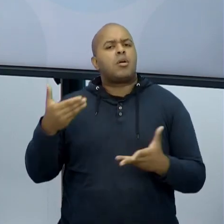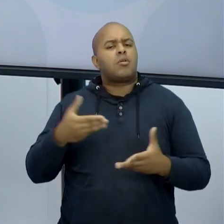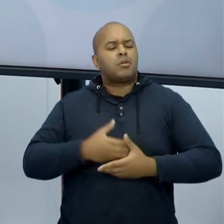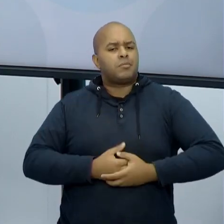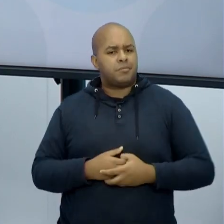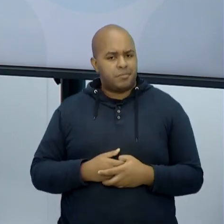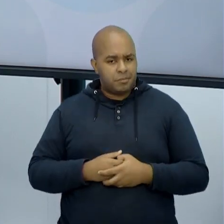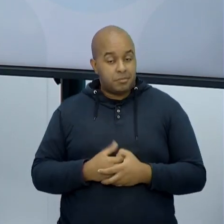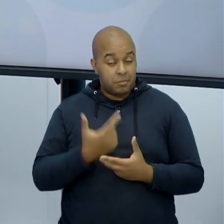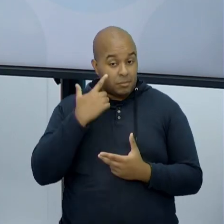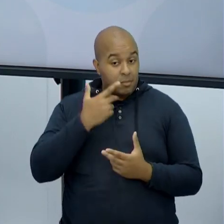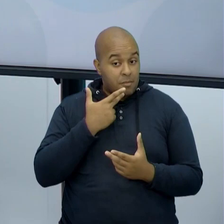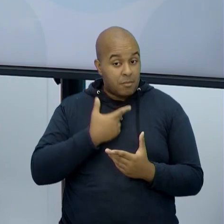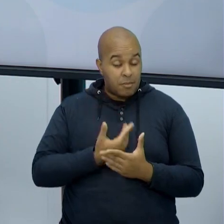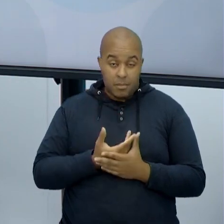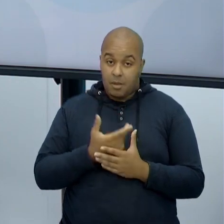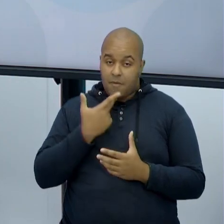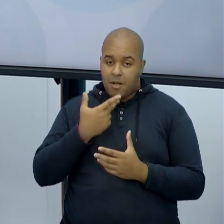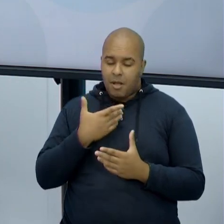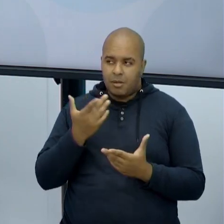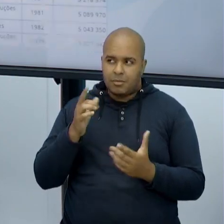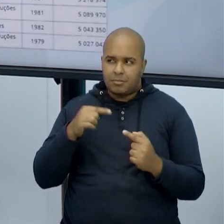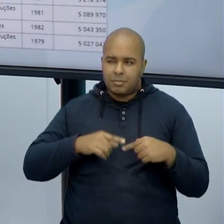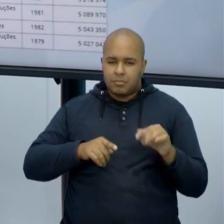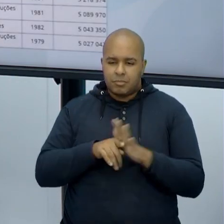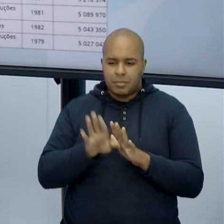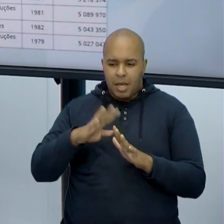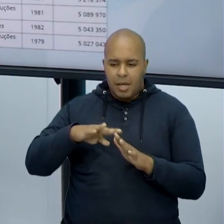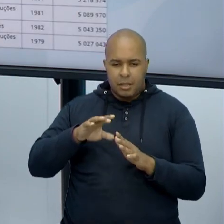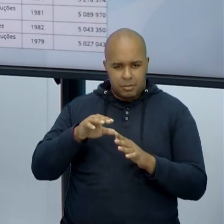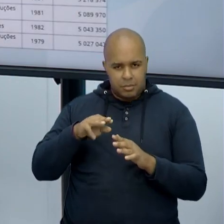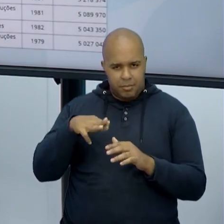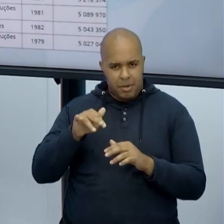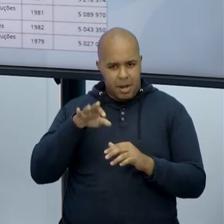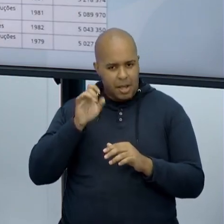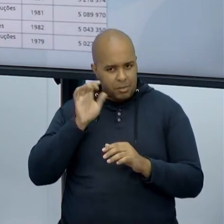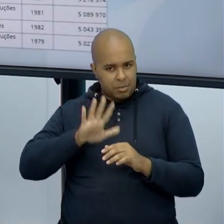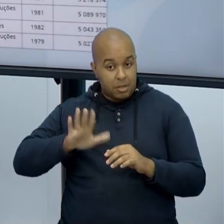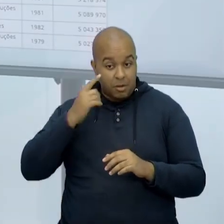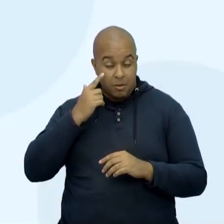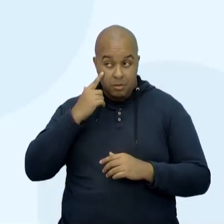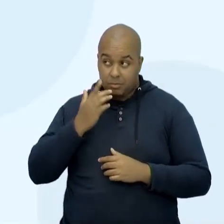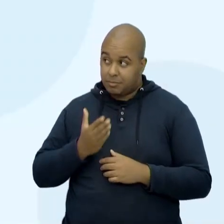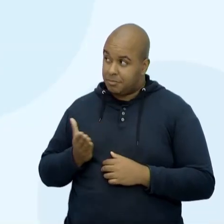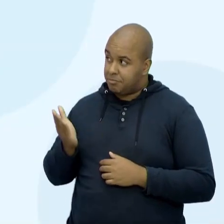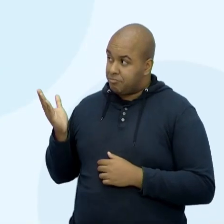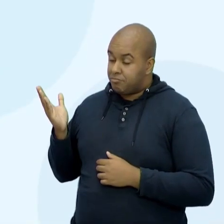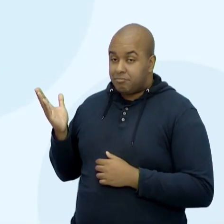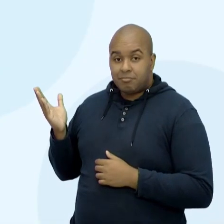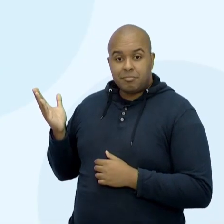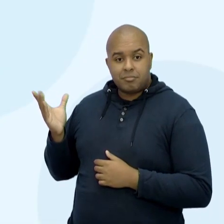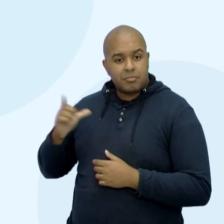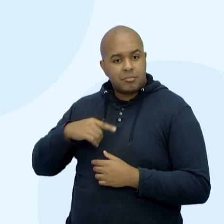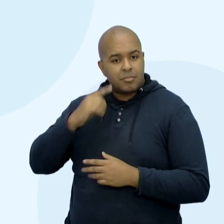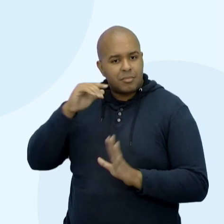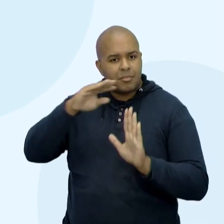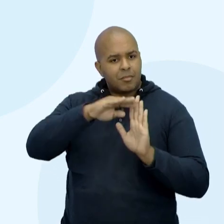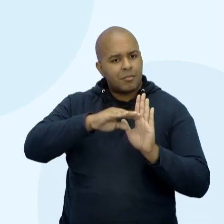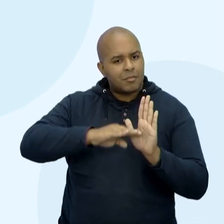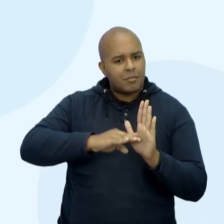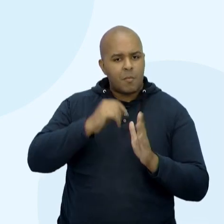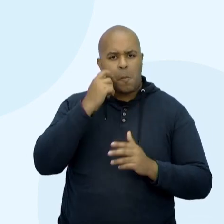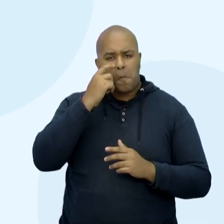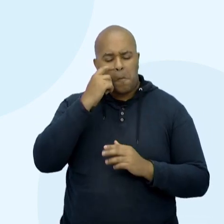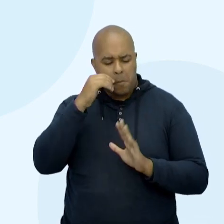agora. Eu vou falar mais em relação a mercado. Então, vem comigo aqui, olha só. Temos aqui